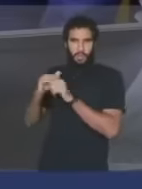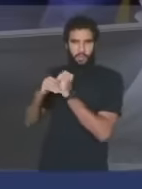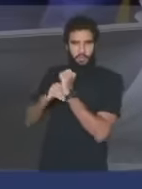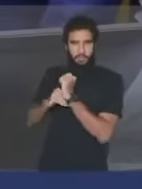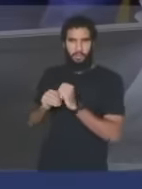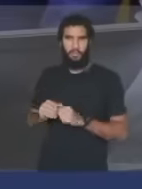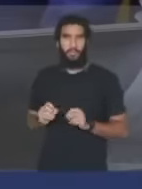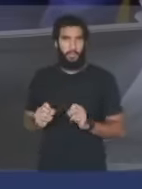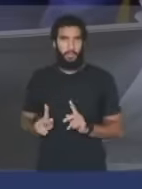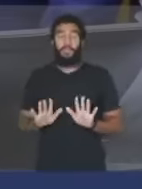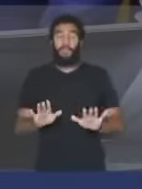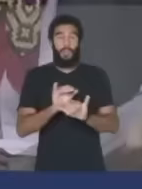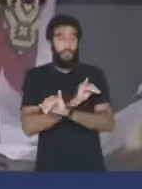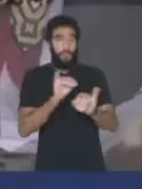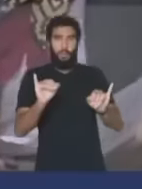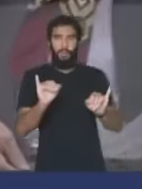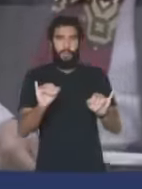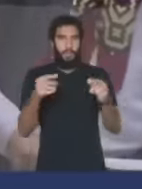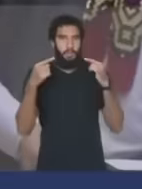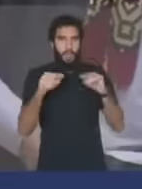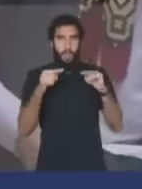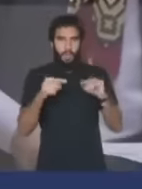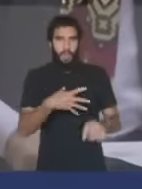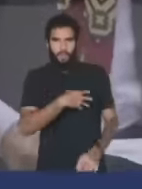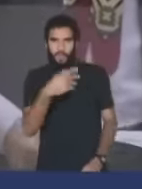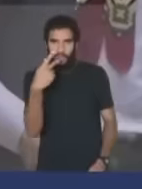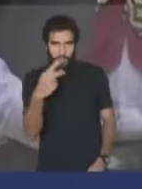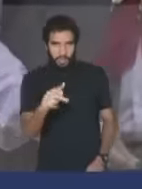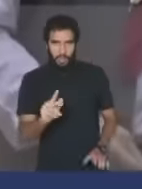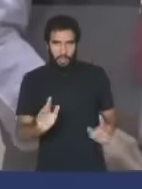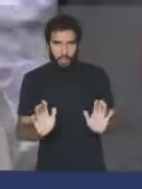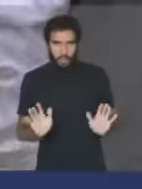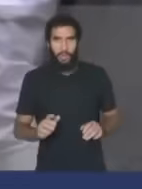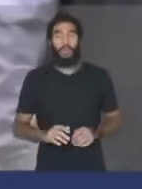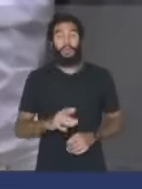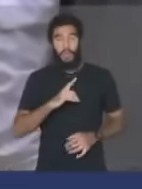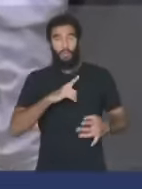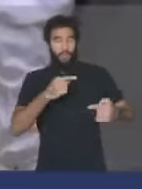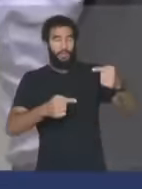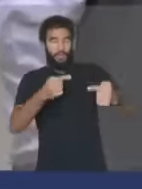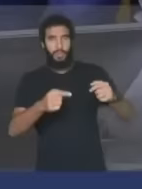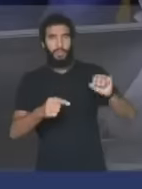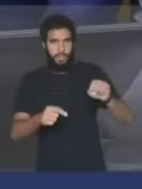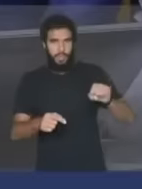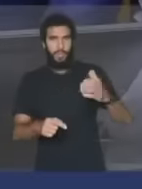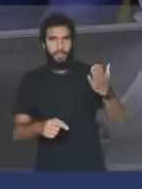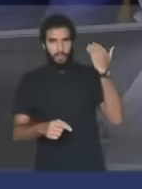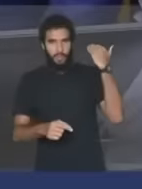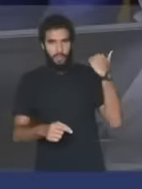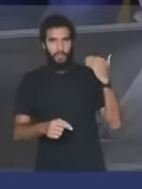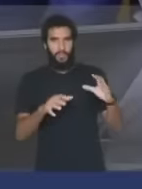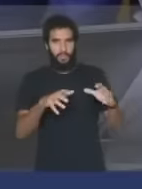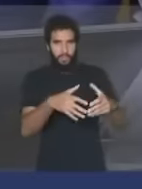Só para deixar evidente, então não teve nenhum ataque meu ao filho do senhor, porque eu não conheço. Nós tivemos uma discussão por causa disso há algum tempo atrás na comissão. Está